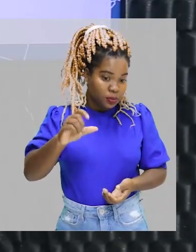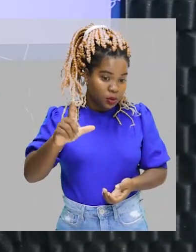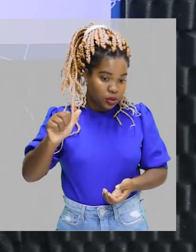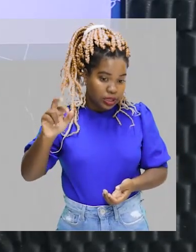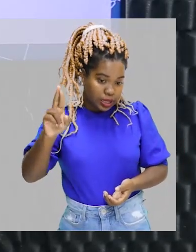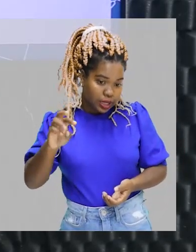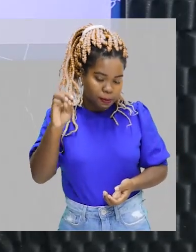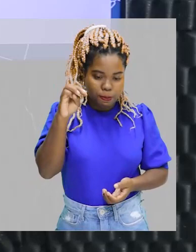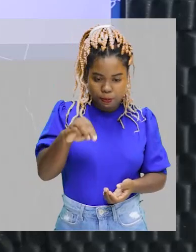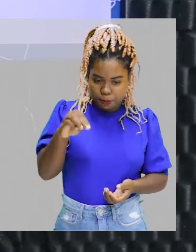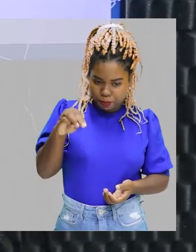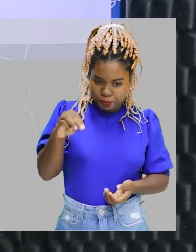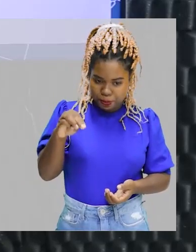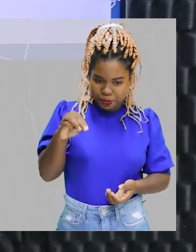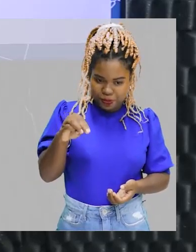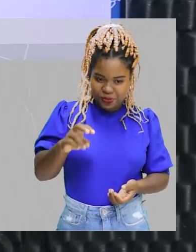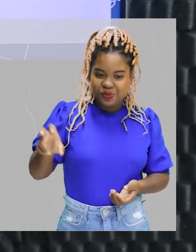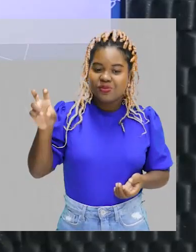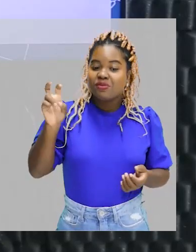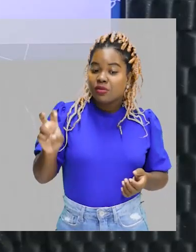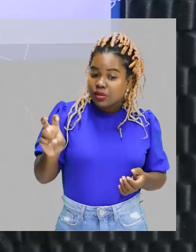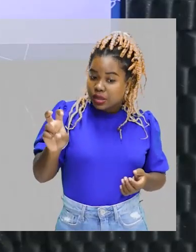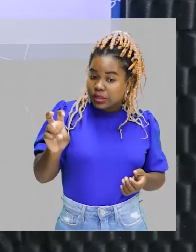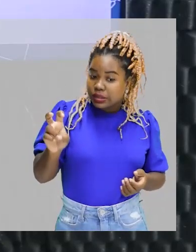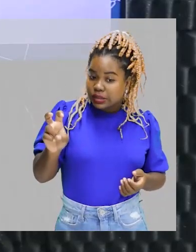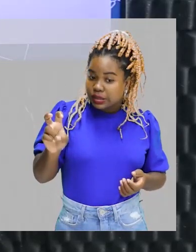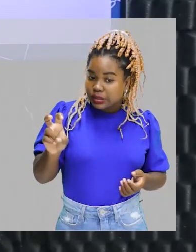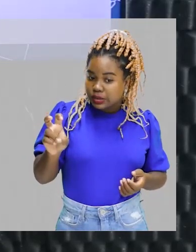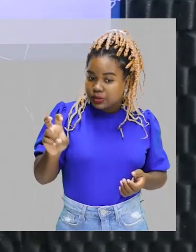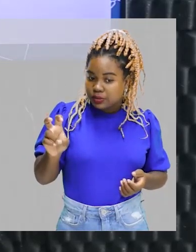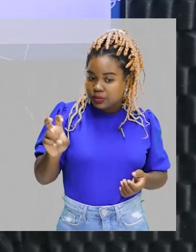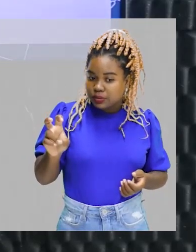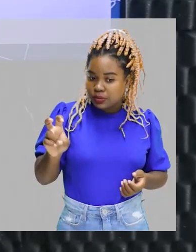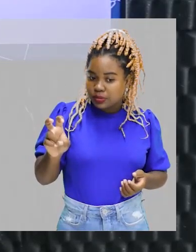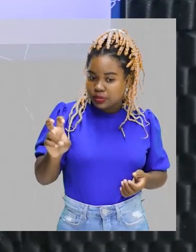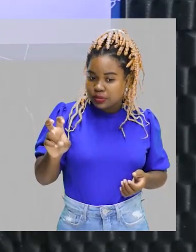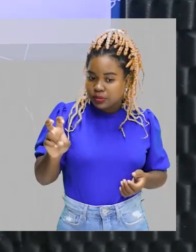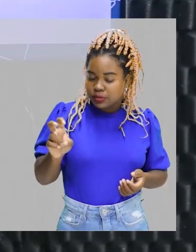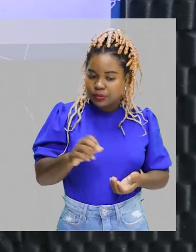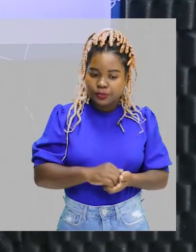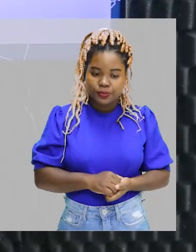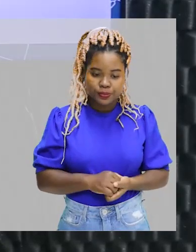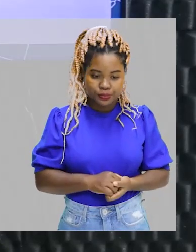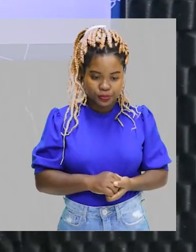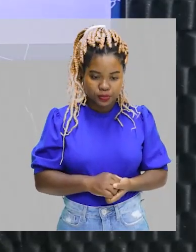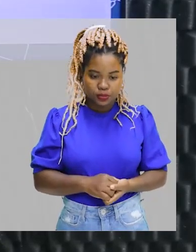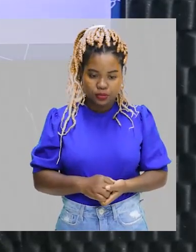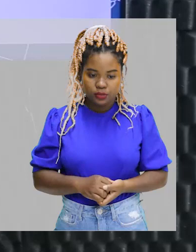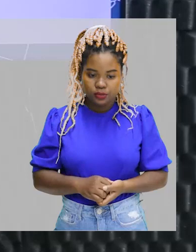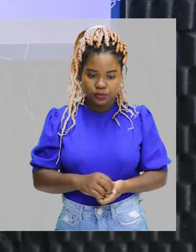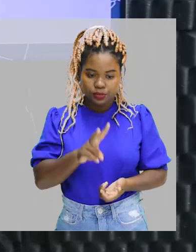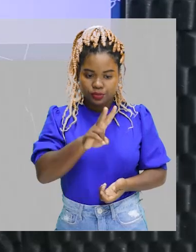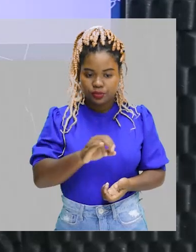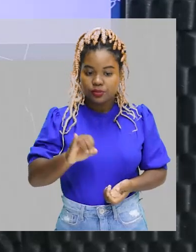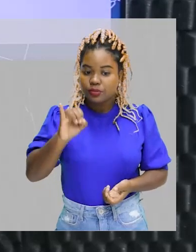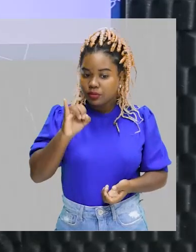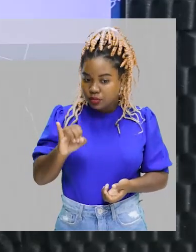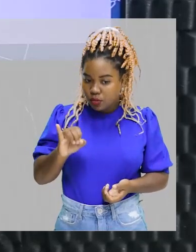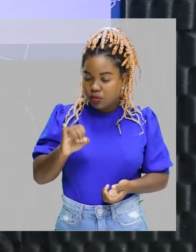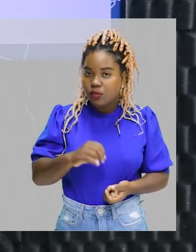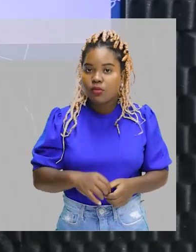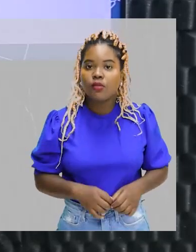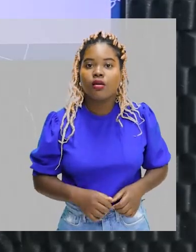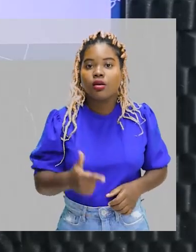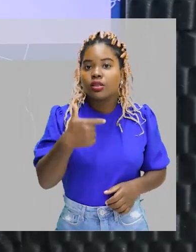molaridade inicial é 5 molar, 5 mol por litro, certo? E o meu